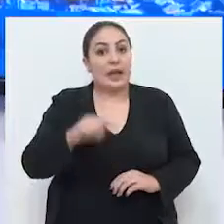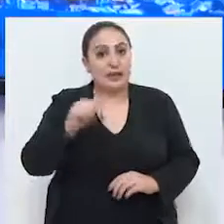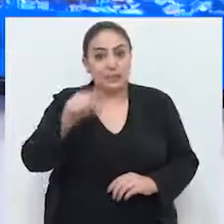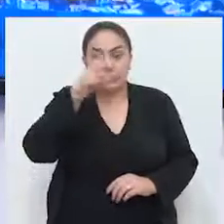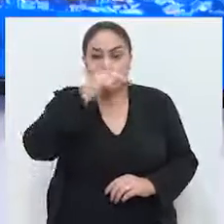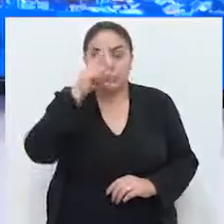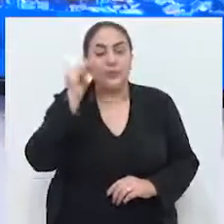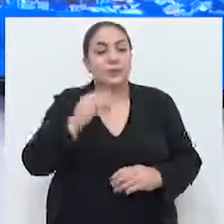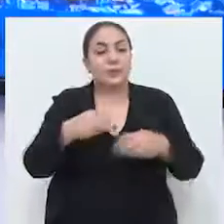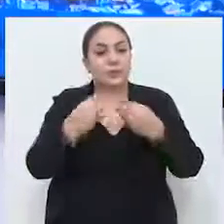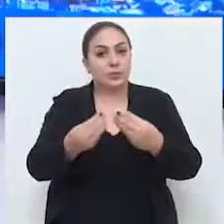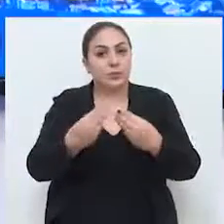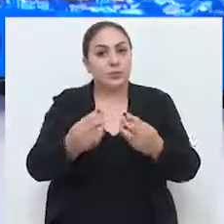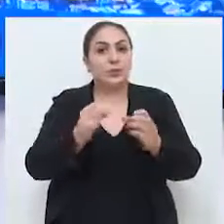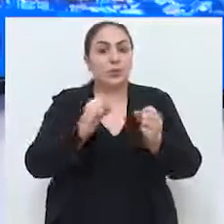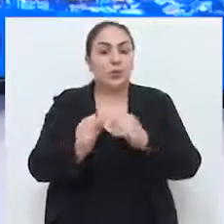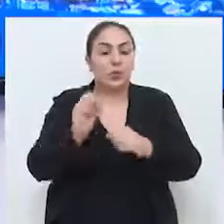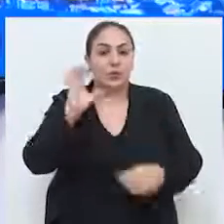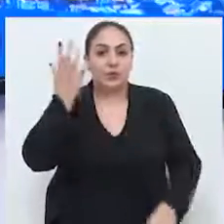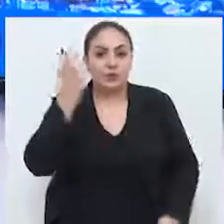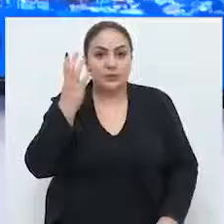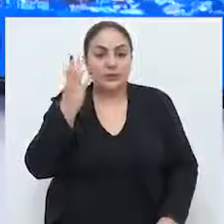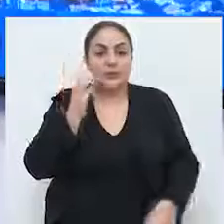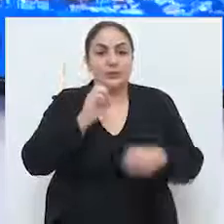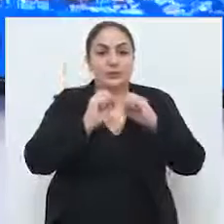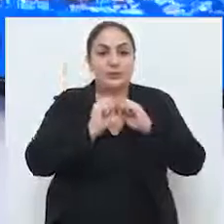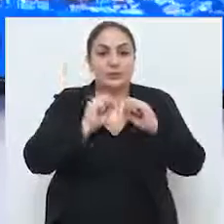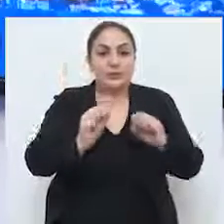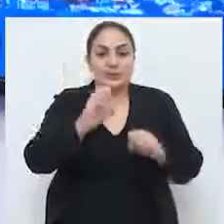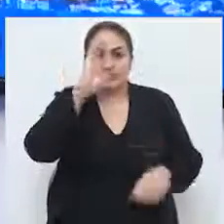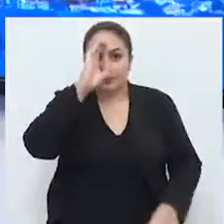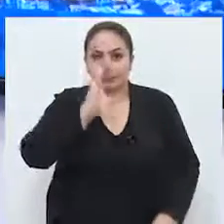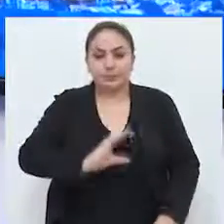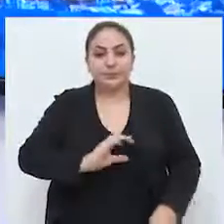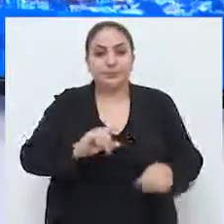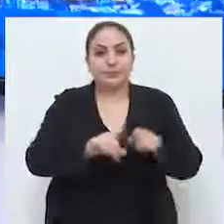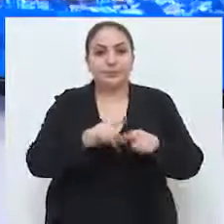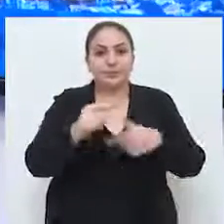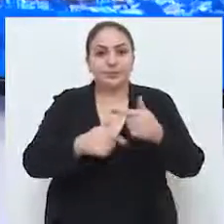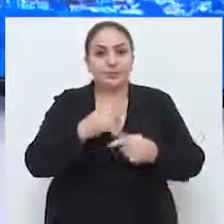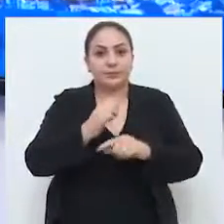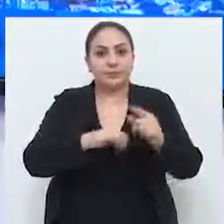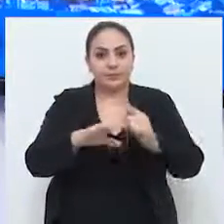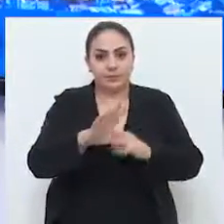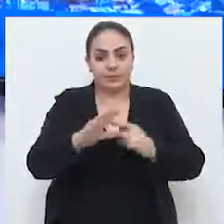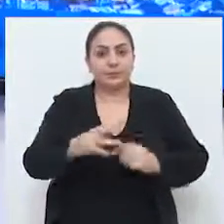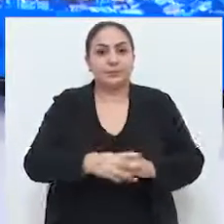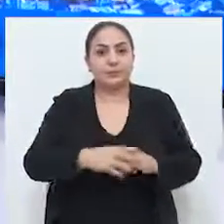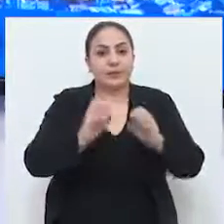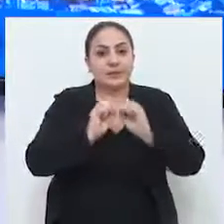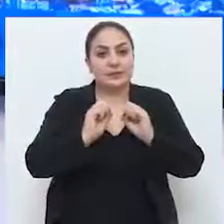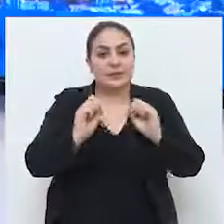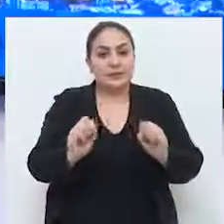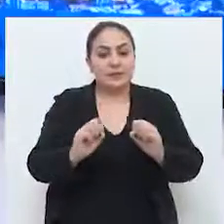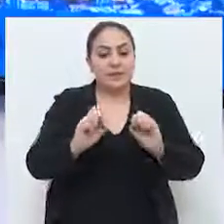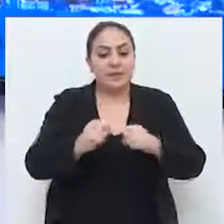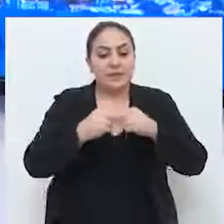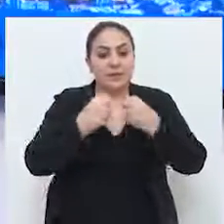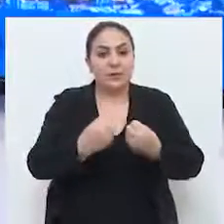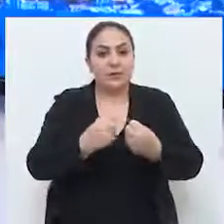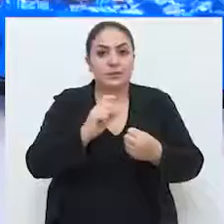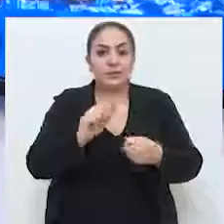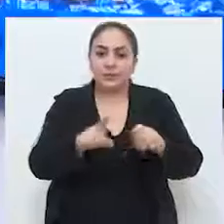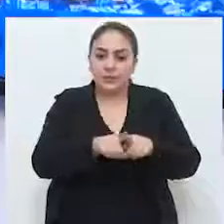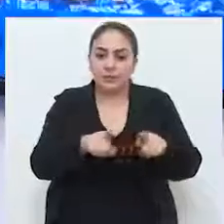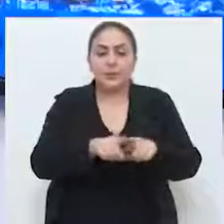E aqui no município, as doações ainda podem acontecer na Secretaria de Cidadania e Assistência Social. A secretária